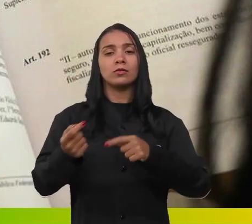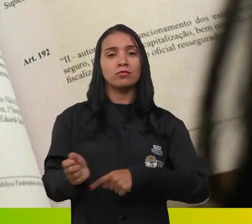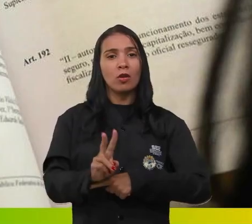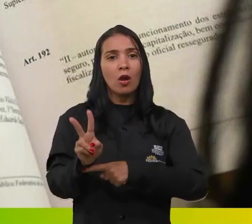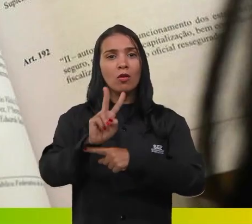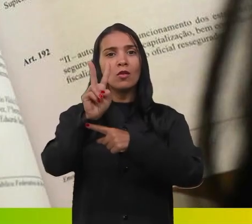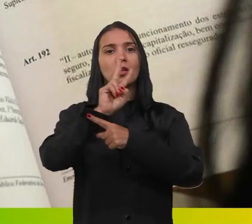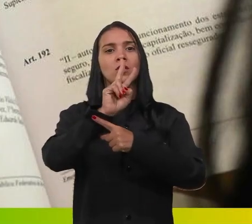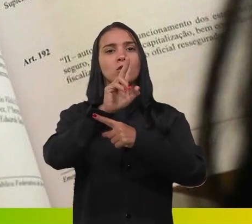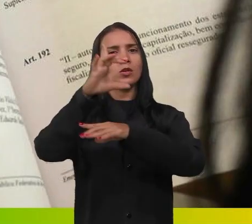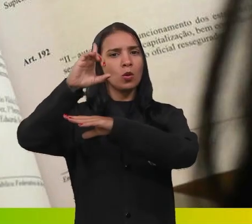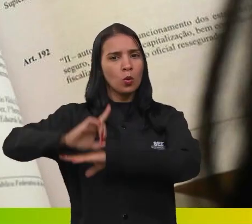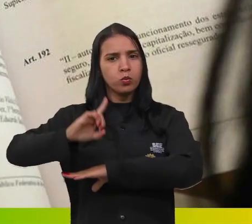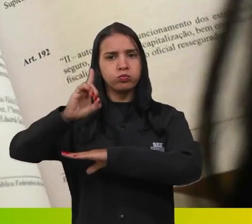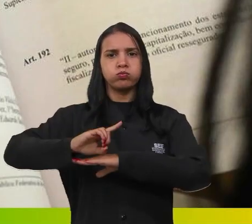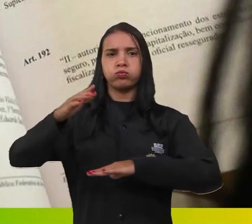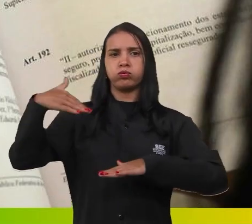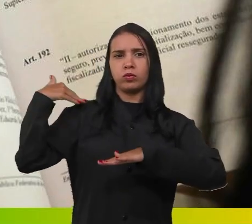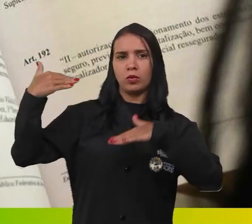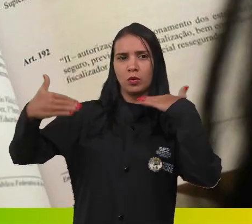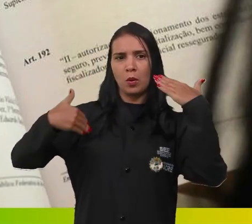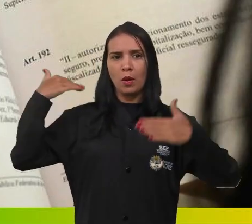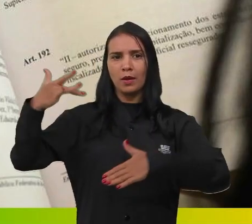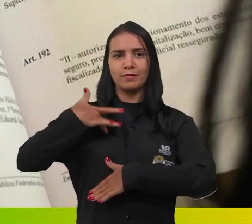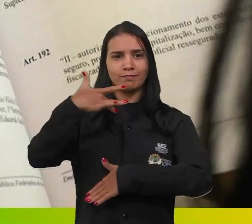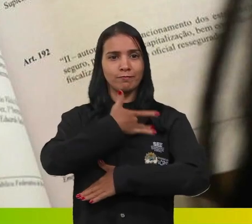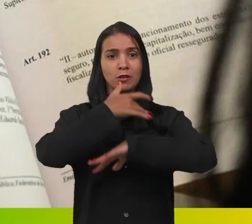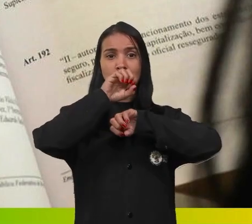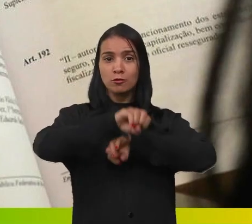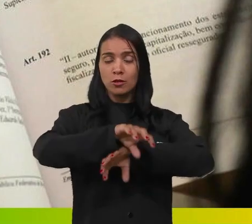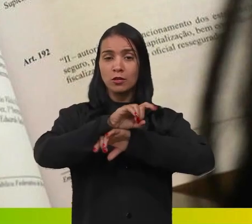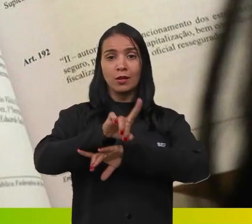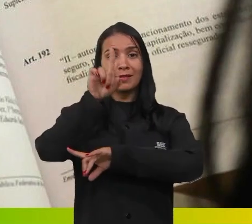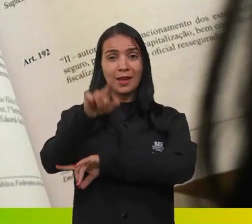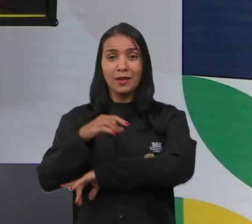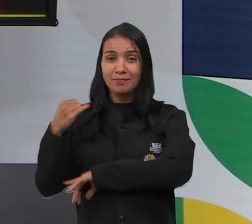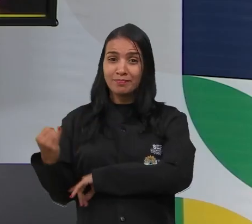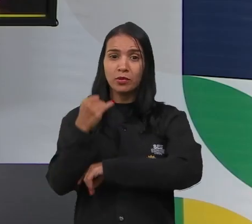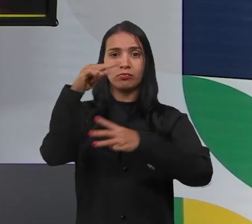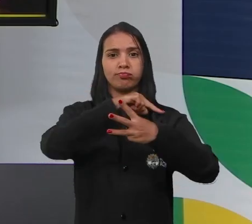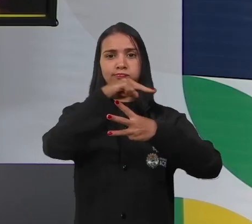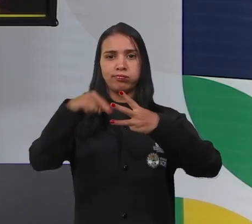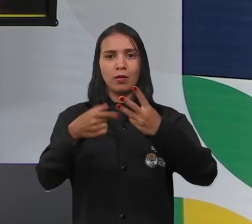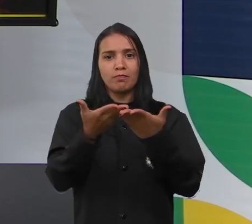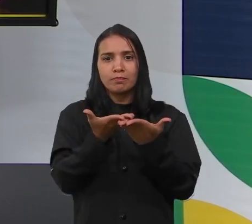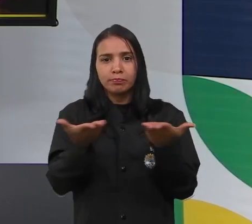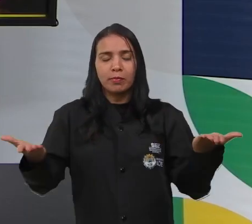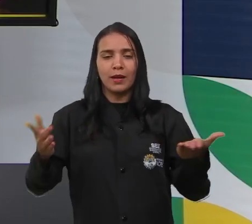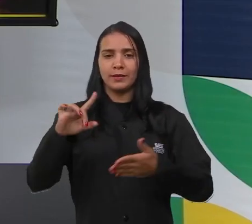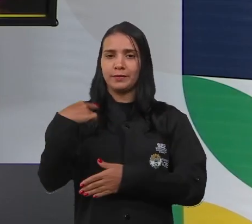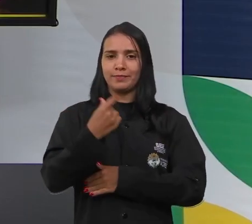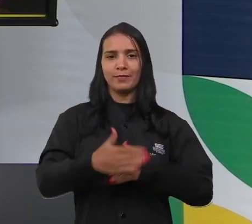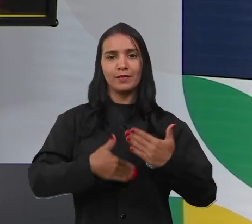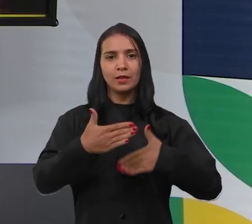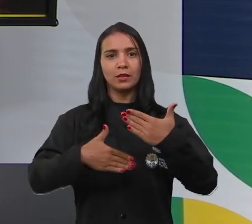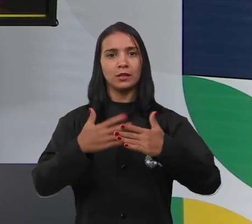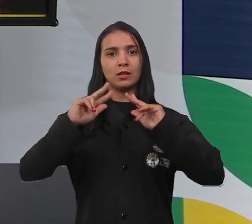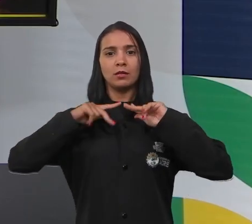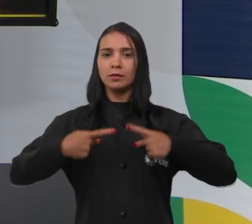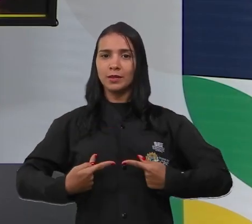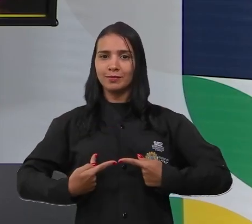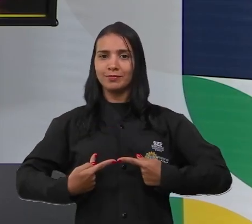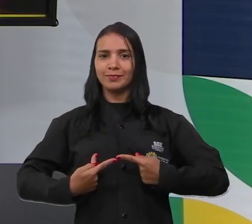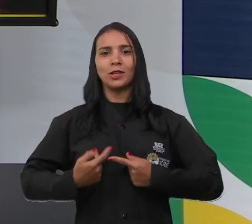educação, como dimensões fundamentais para a dignidade humana. Então, vamos lá. Se você é humano e quer